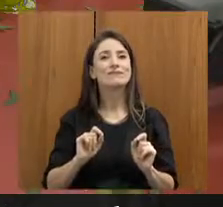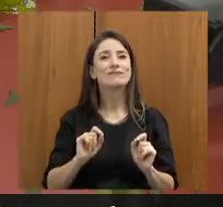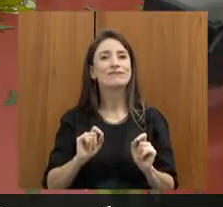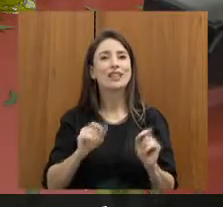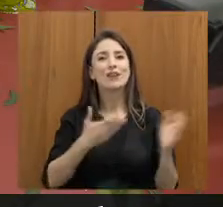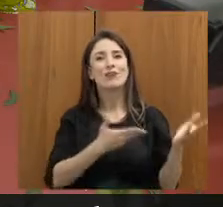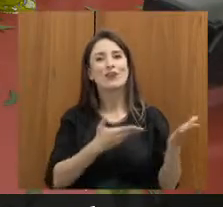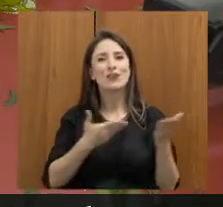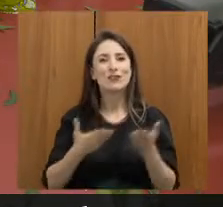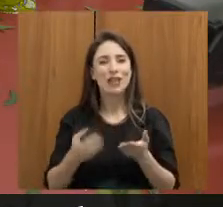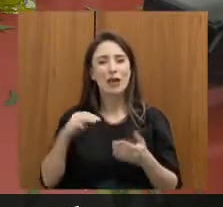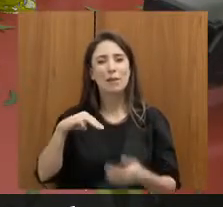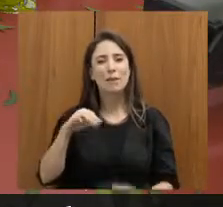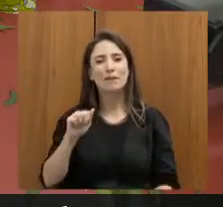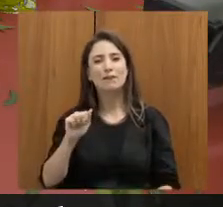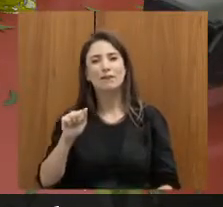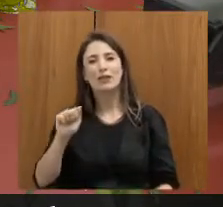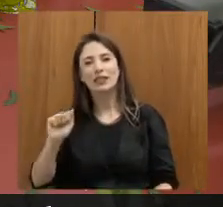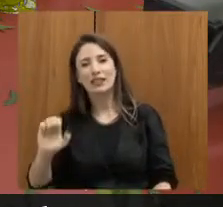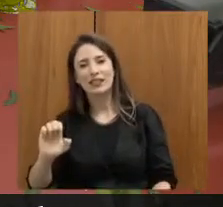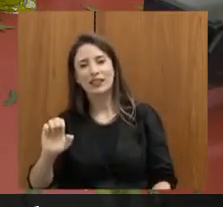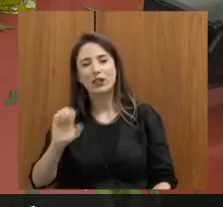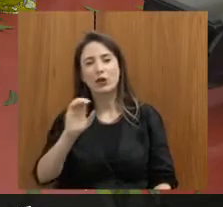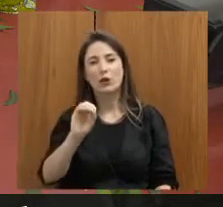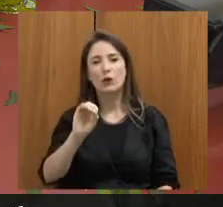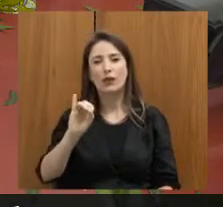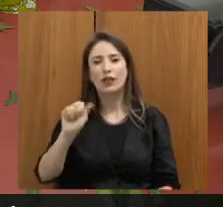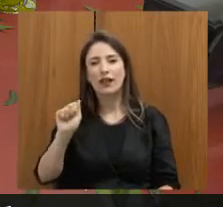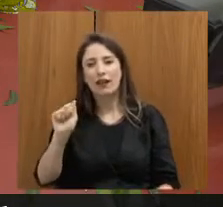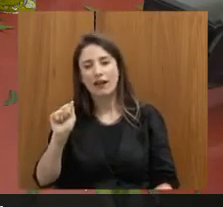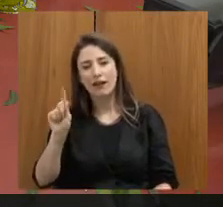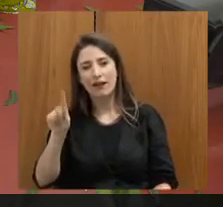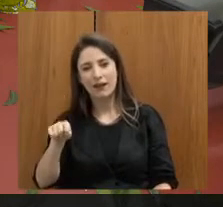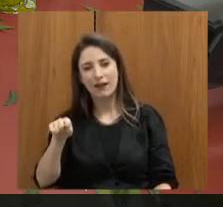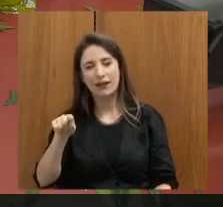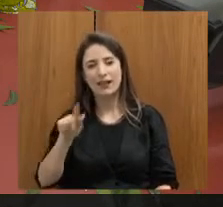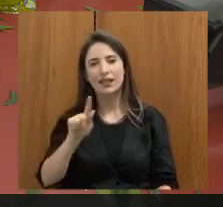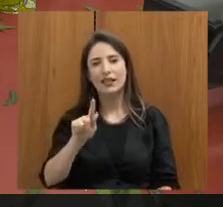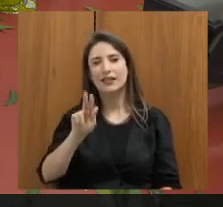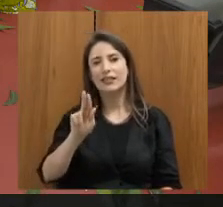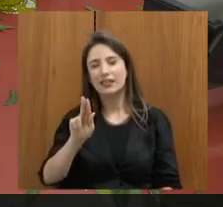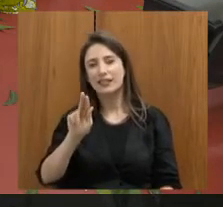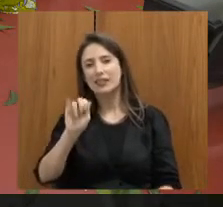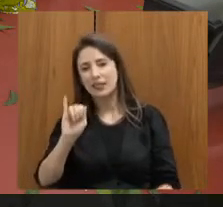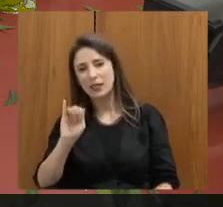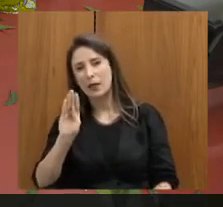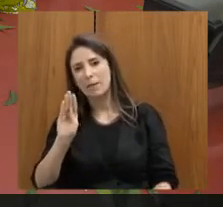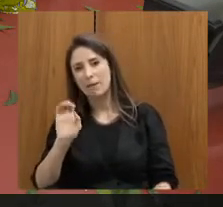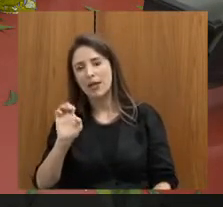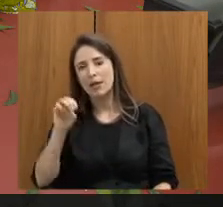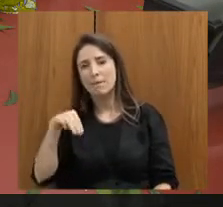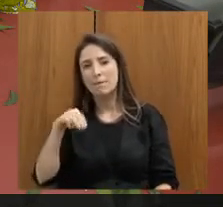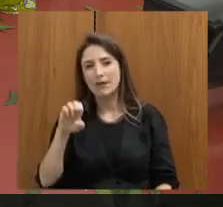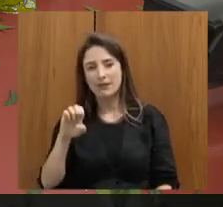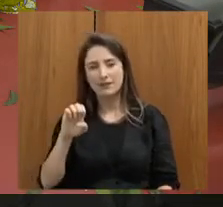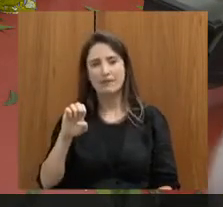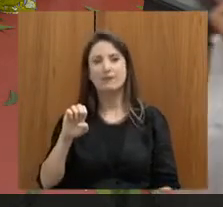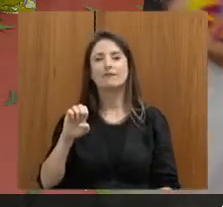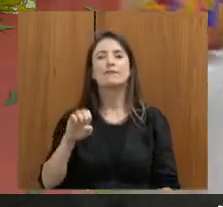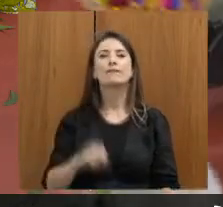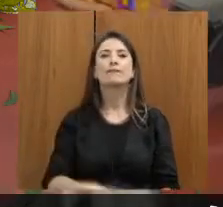convido mãe olhar demeb desculpa IBM IBM